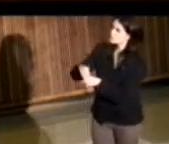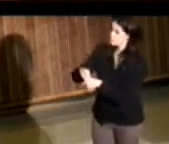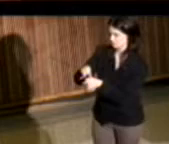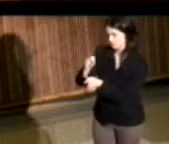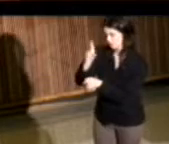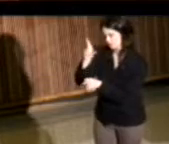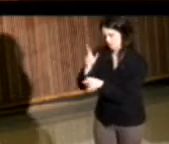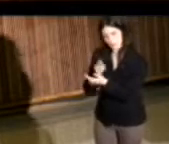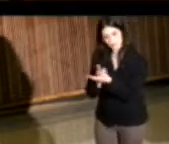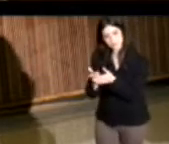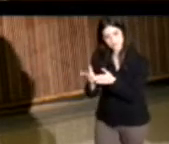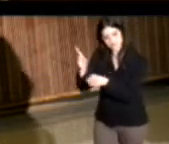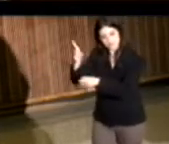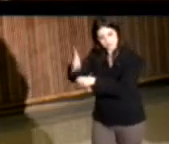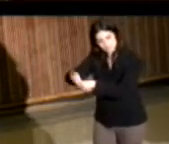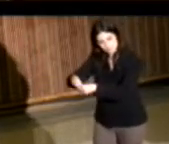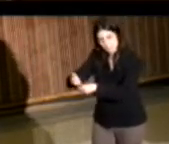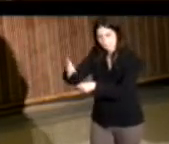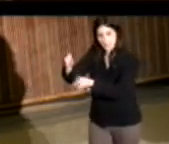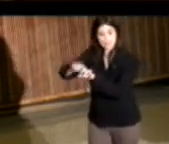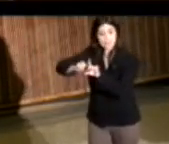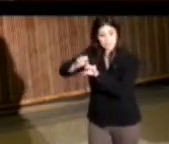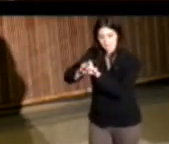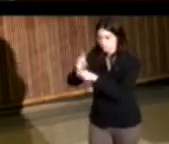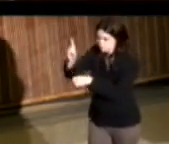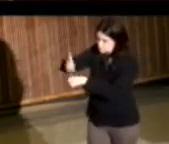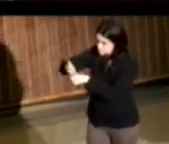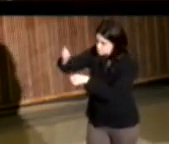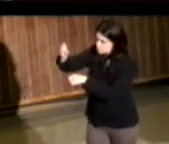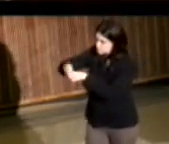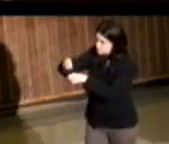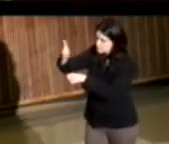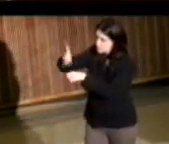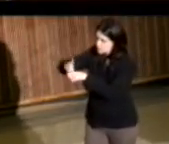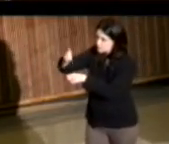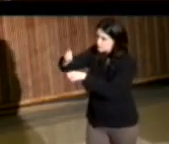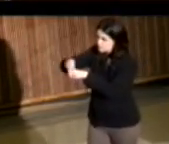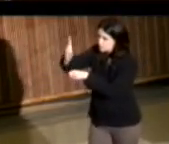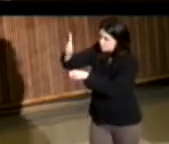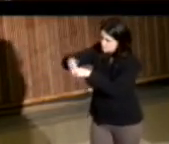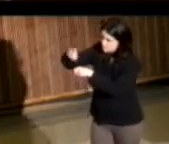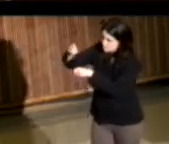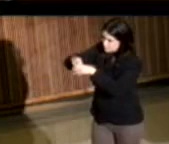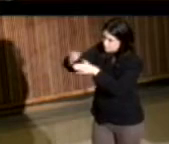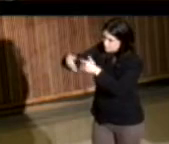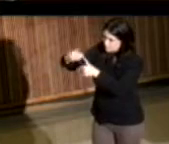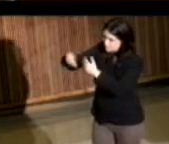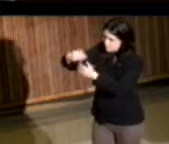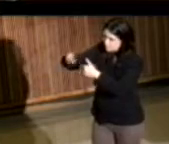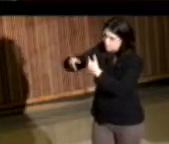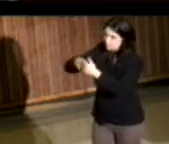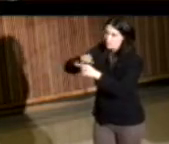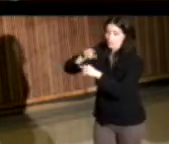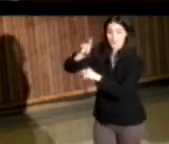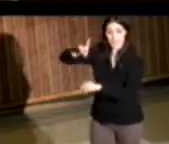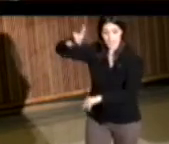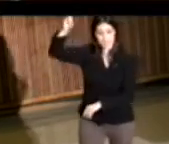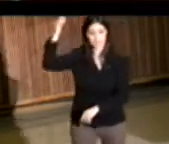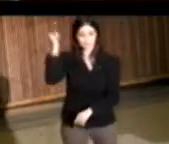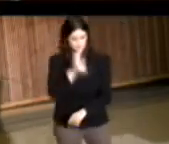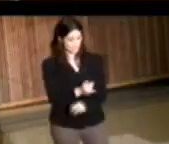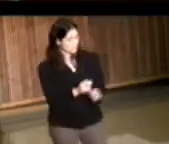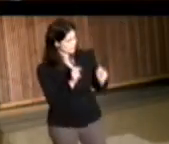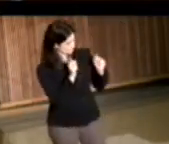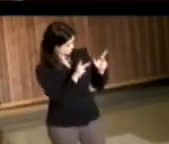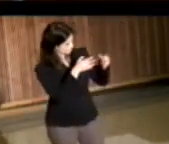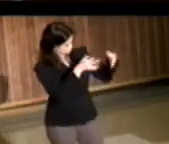não, porque o Senhor vai te ensinar a amar pessoas. E além do dízimo e da